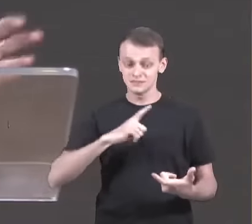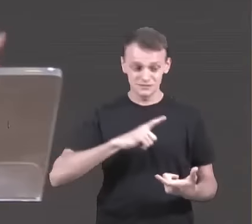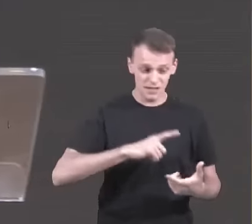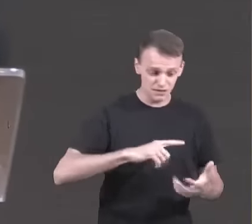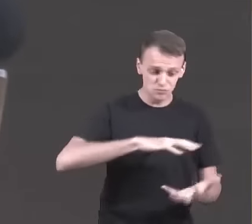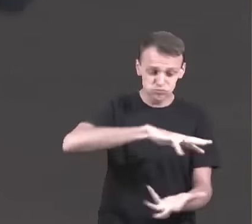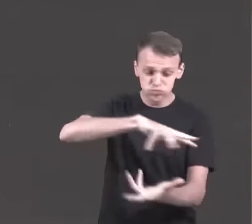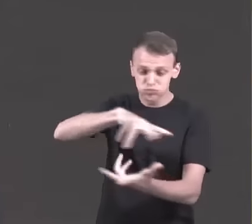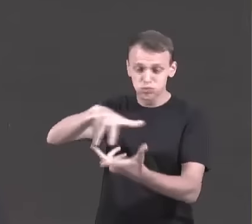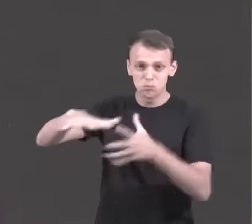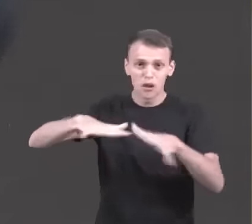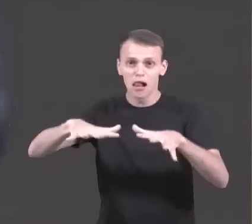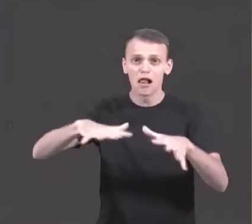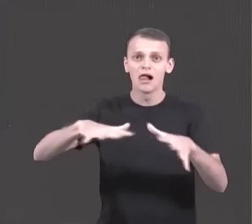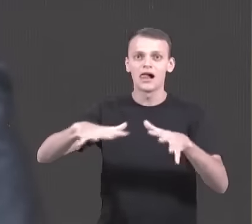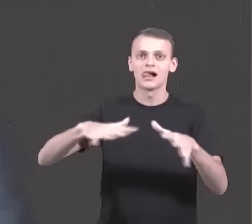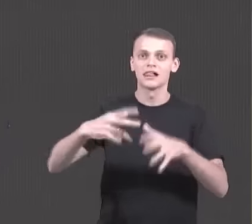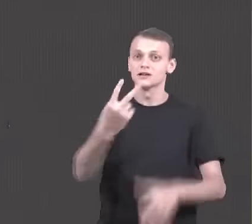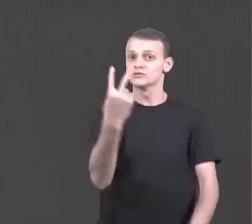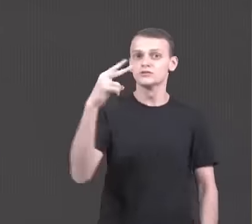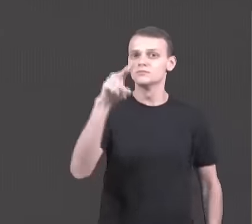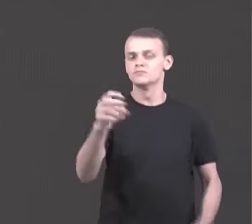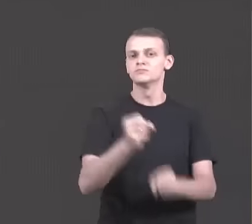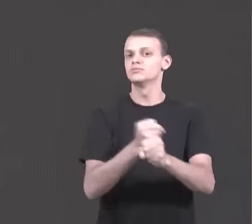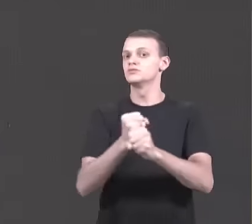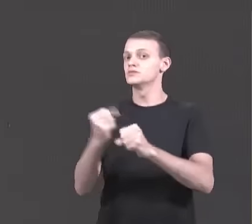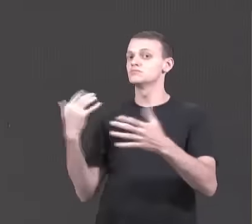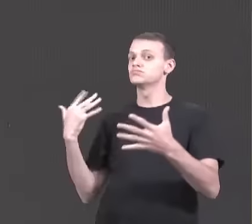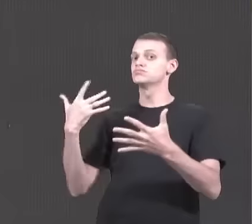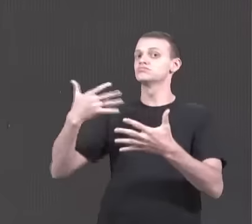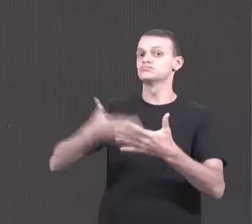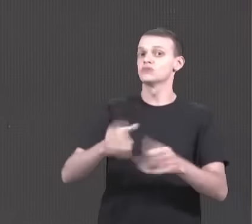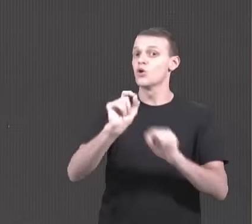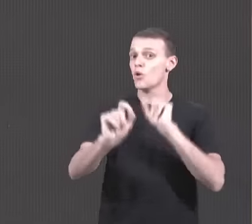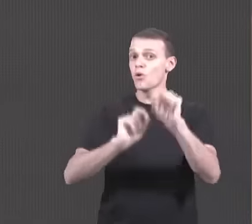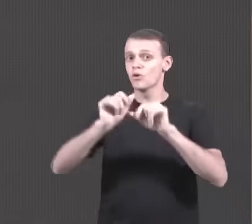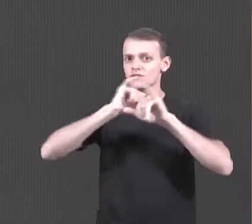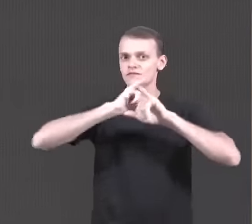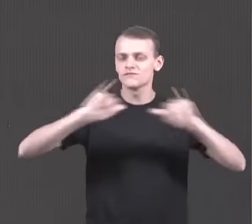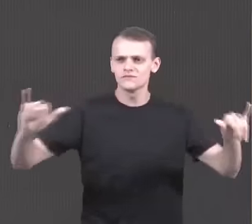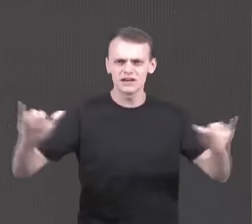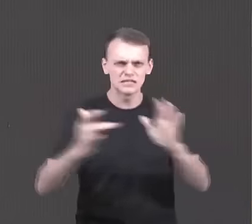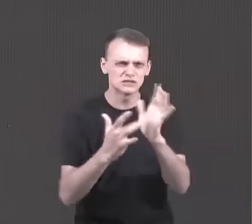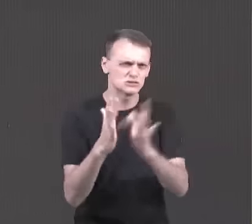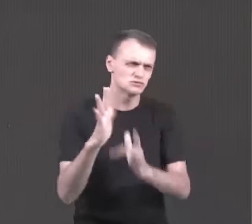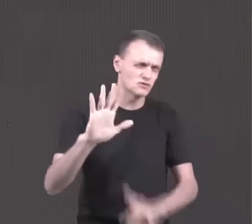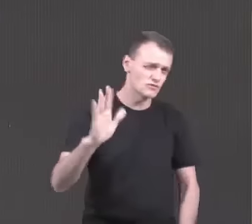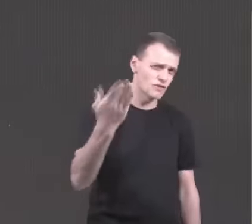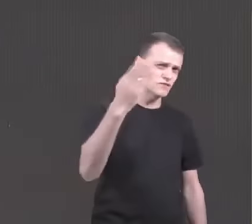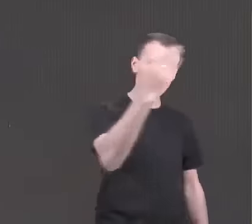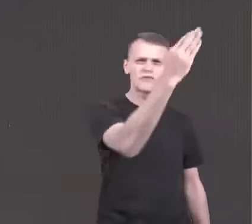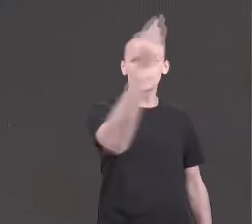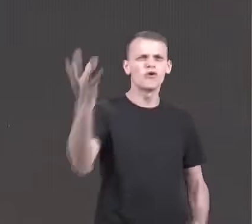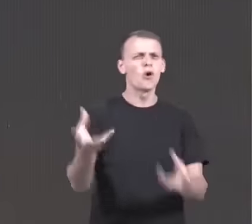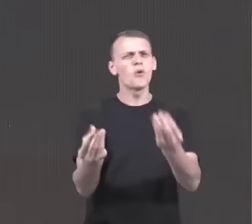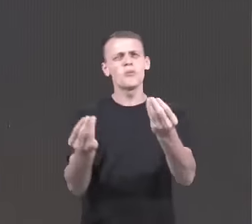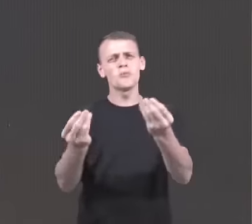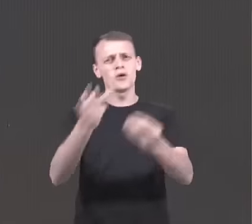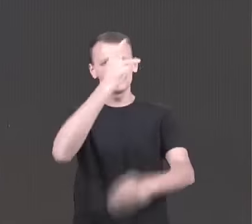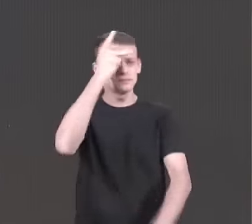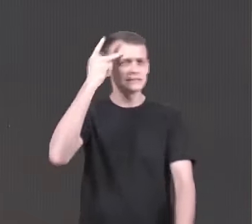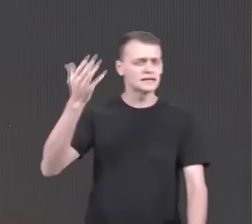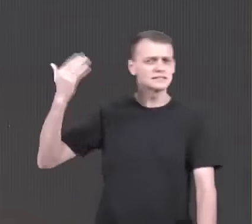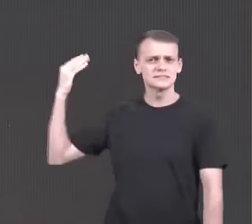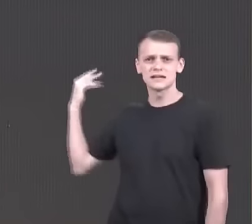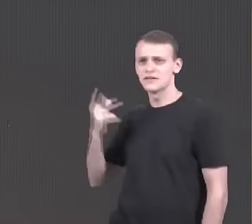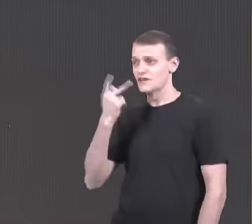Terremotos aos milhares nos últimos 2000 anos. E o que dizer dos falsos cristos? Eu poderia lhe falar de alguns, tem uma lista interminável,